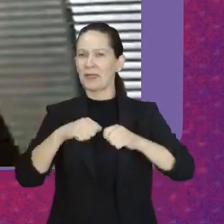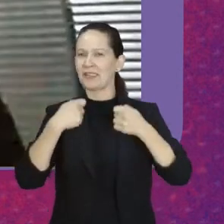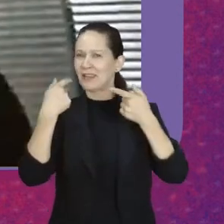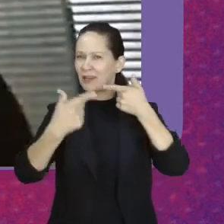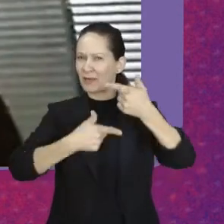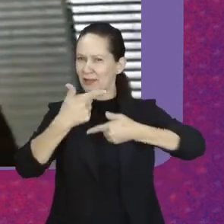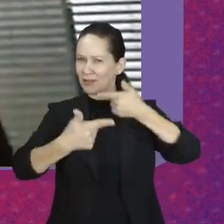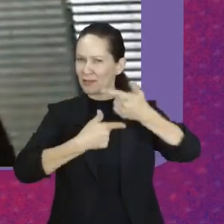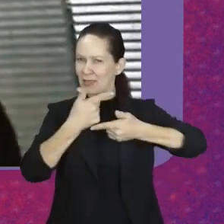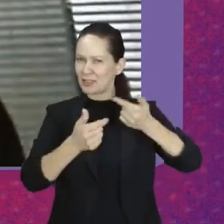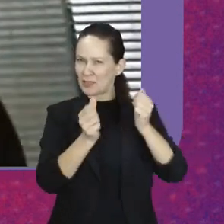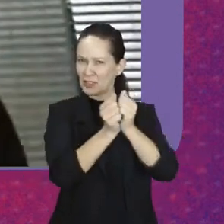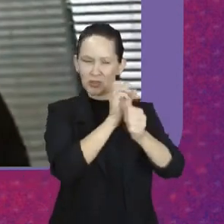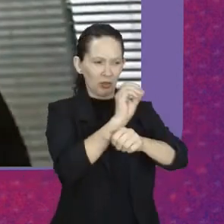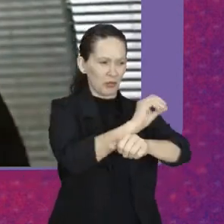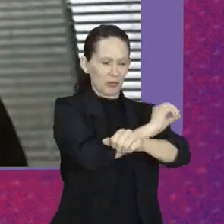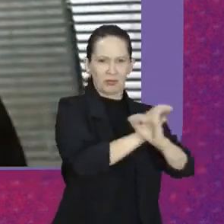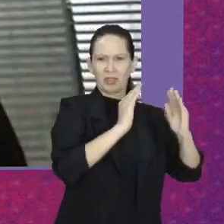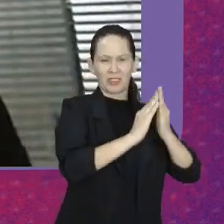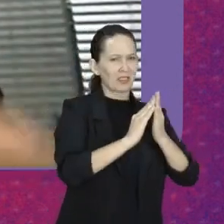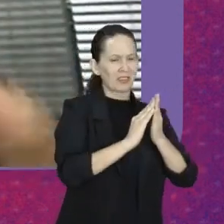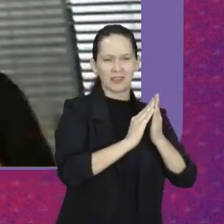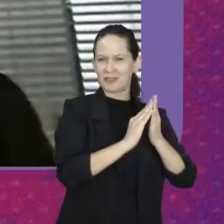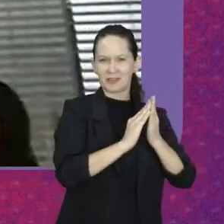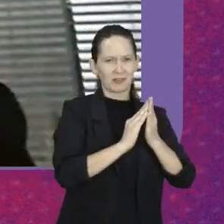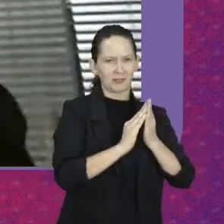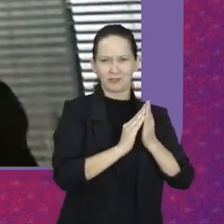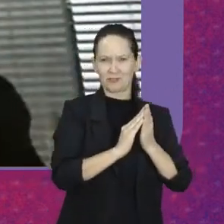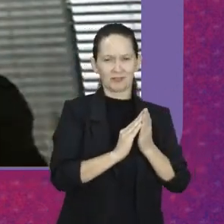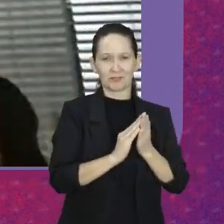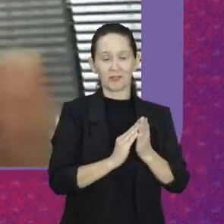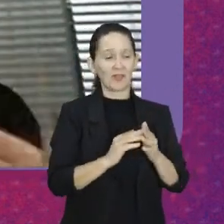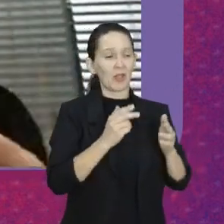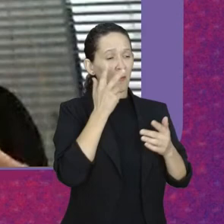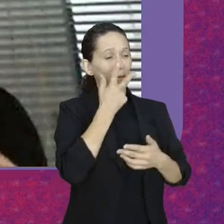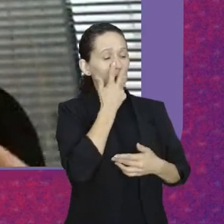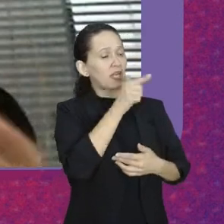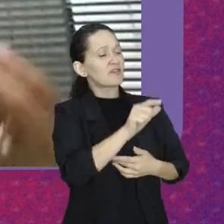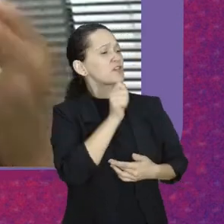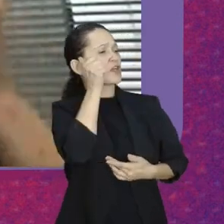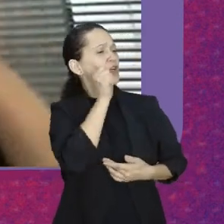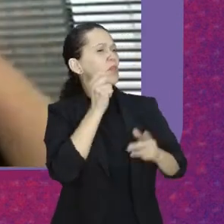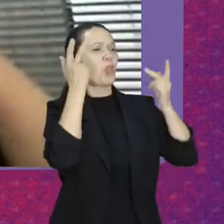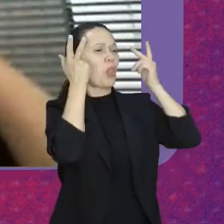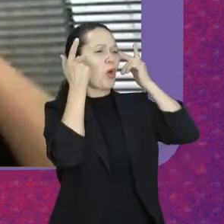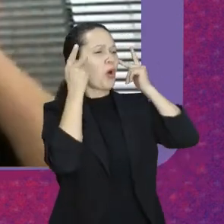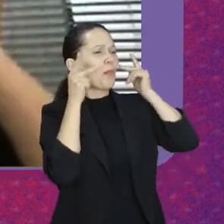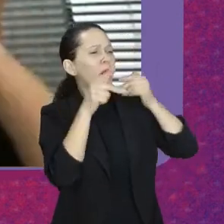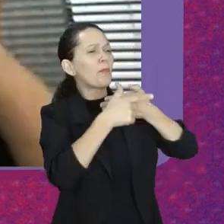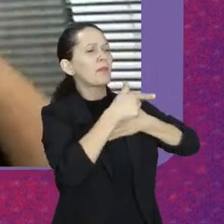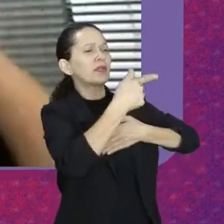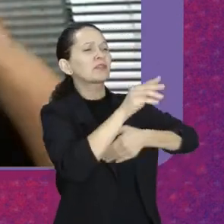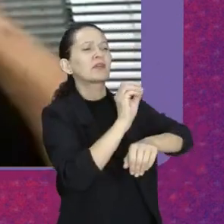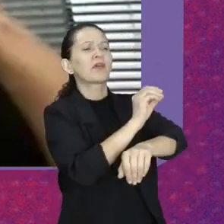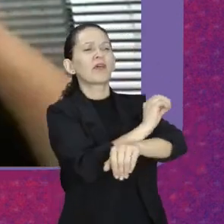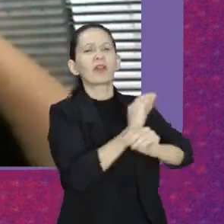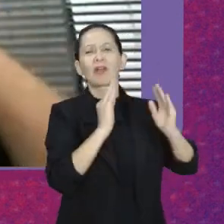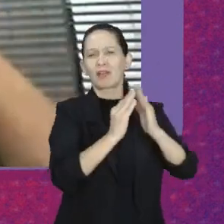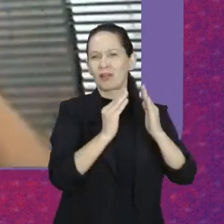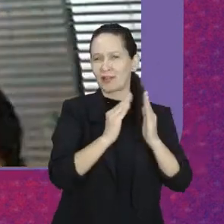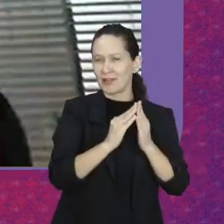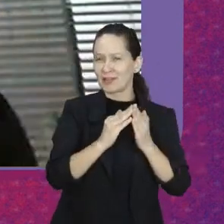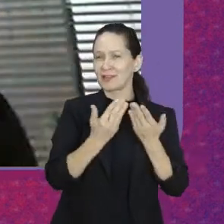só associado, né, à naturalização dos cuidados